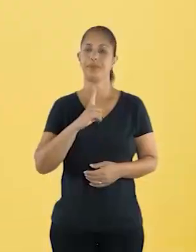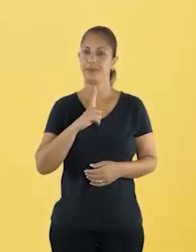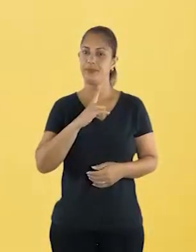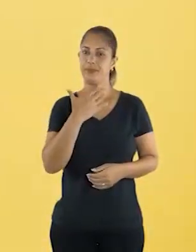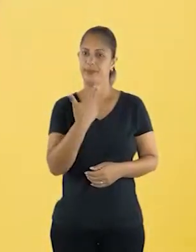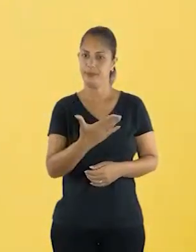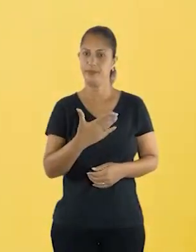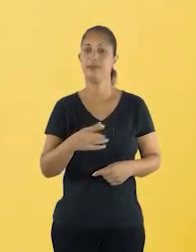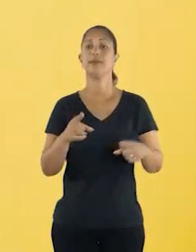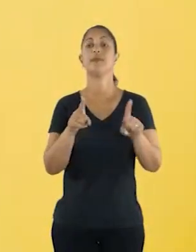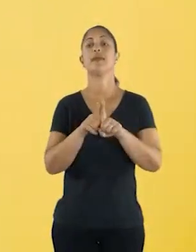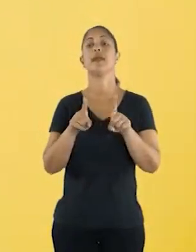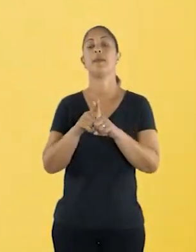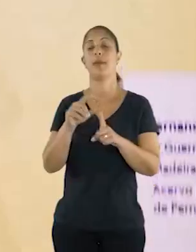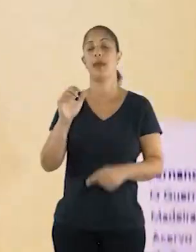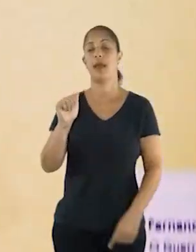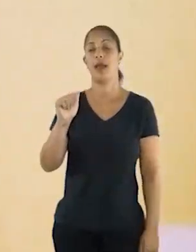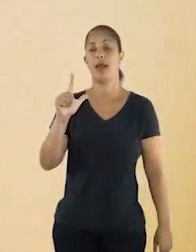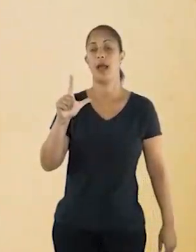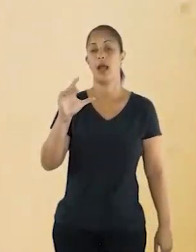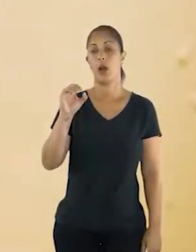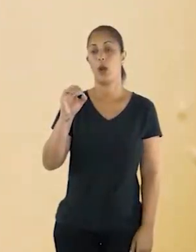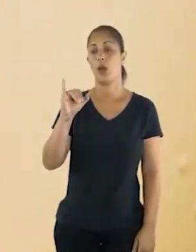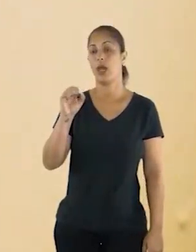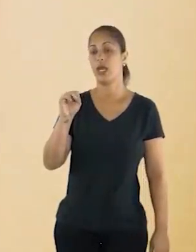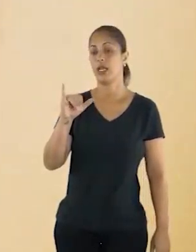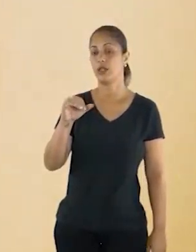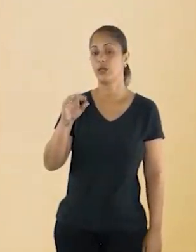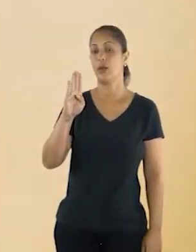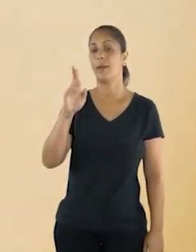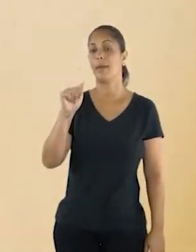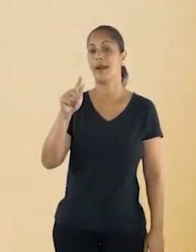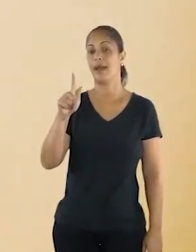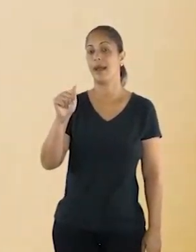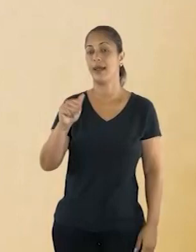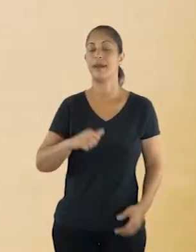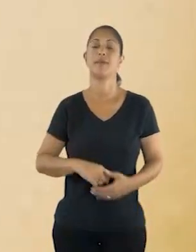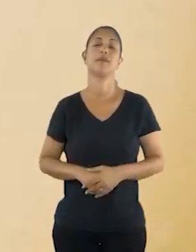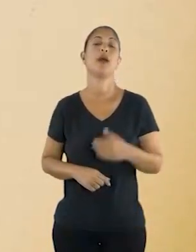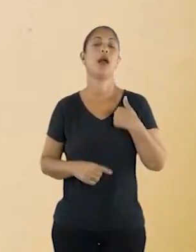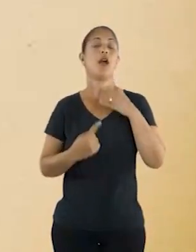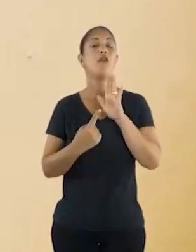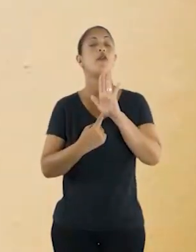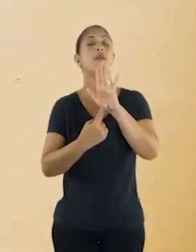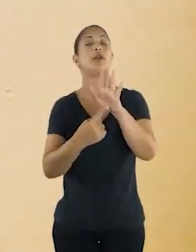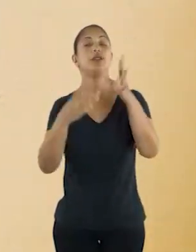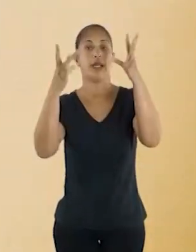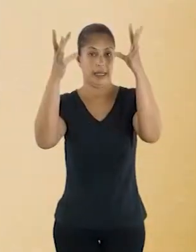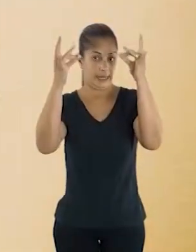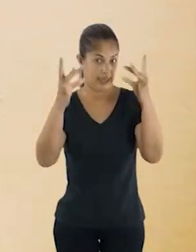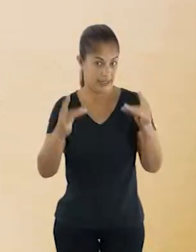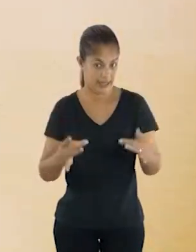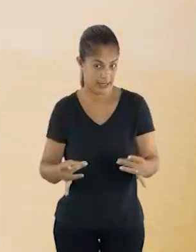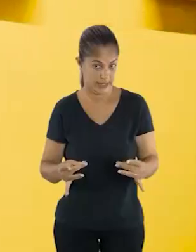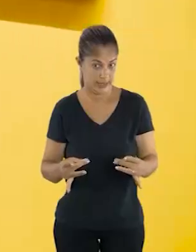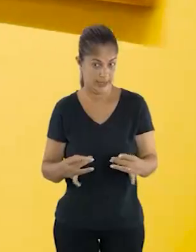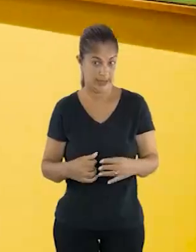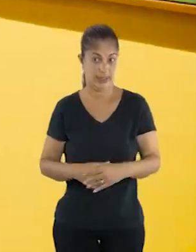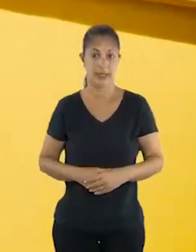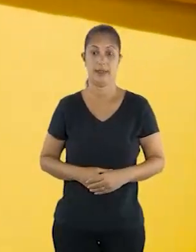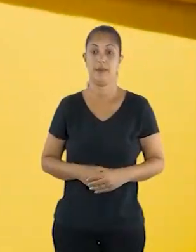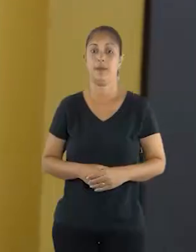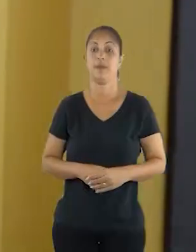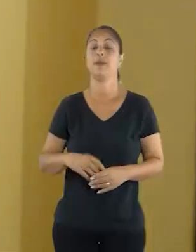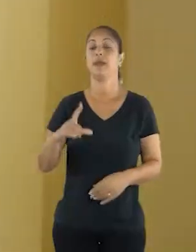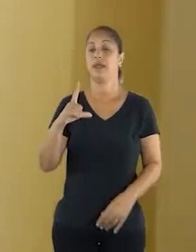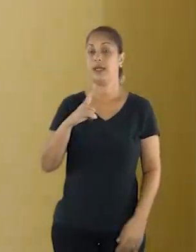aqui. Aqui a Luísio Braga, que depois, quando a gente passar para a sala, eu vou mostrar mais detalhadamente. Aqui a gente